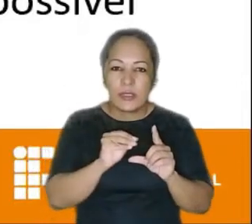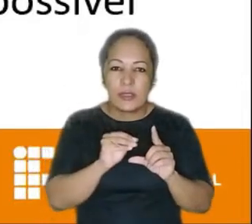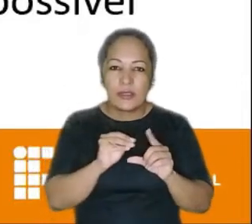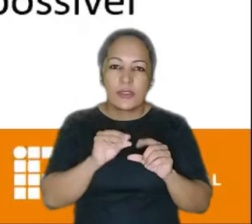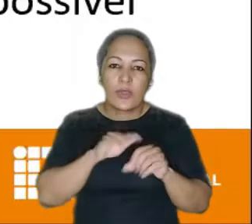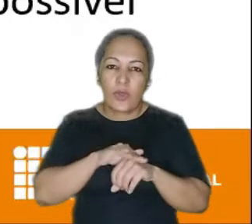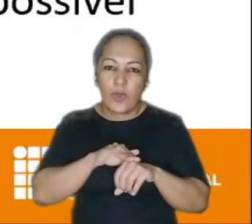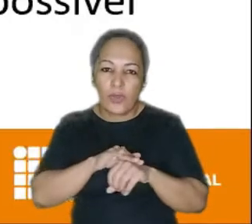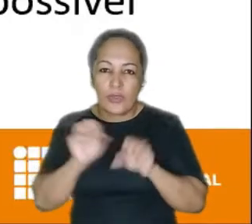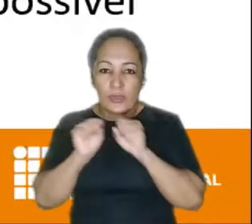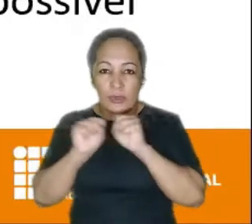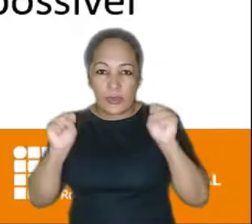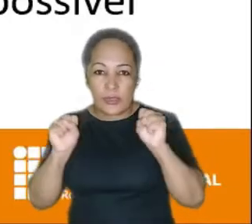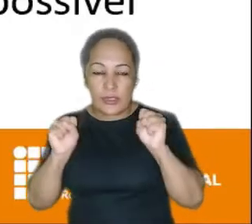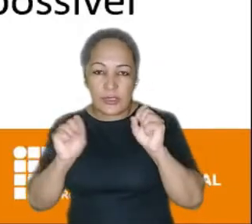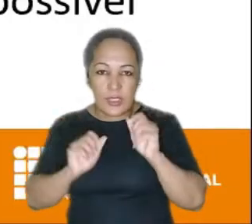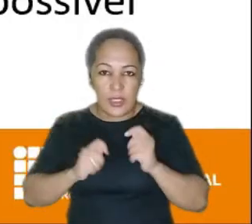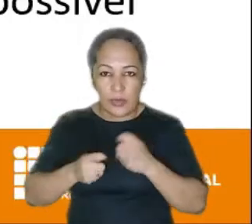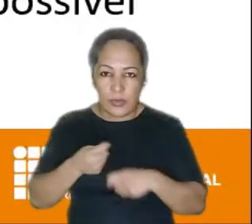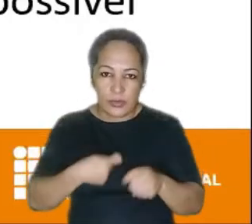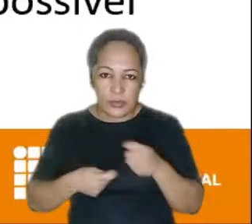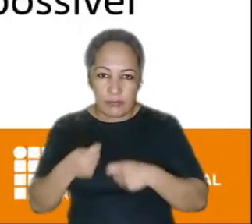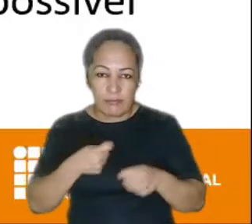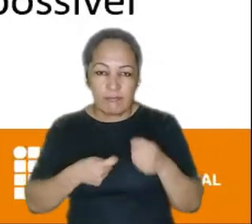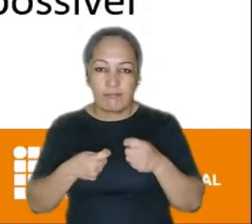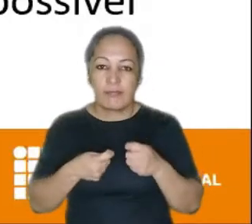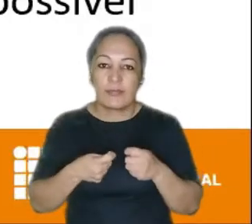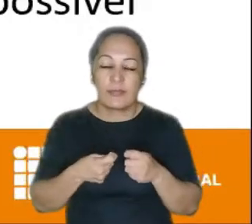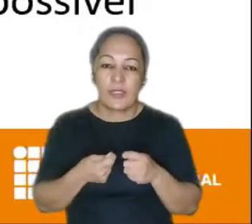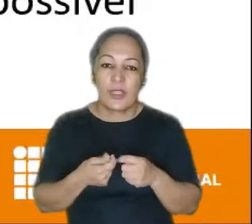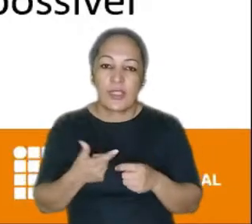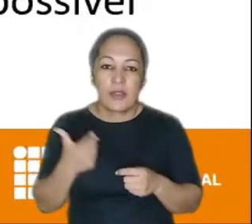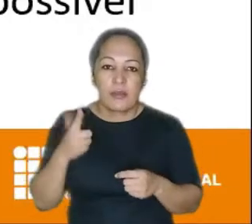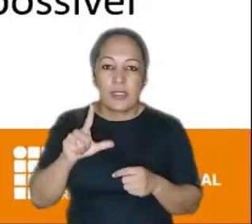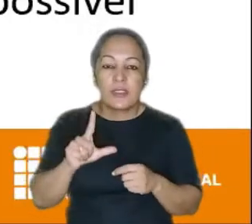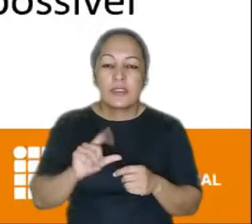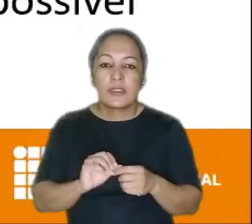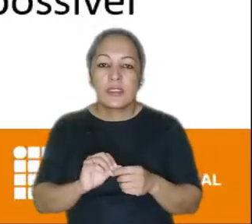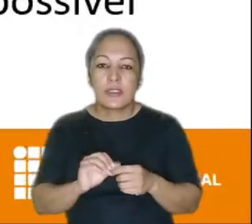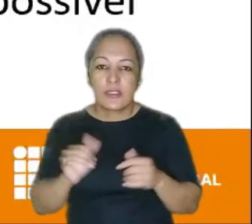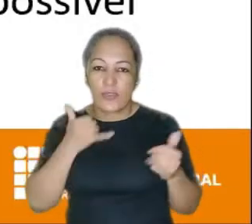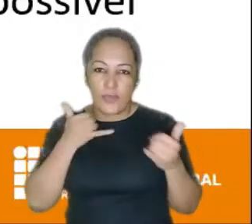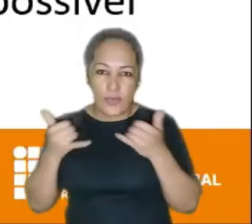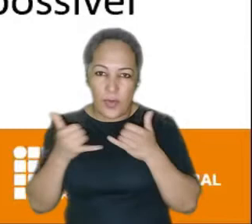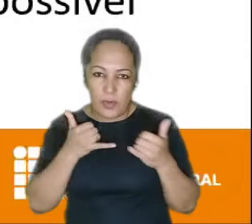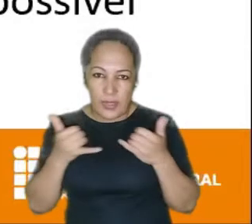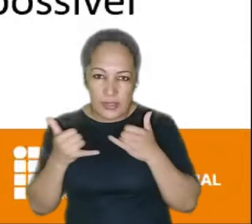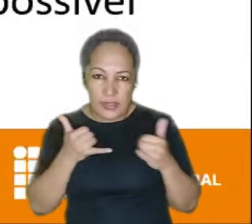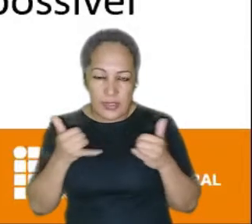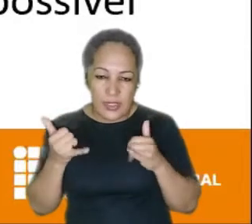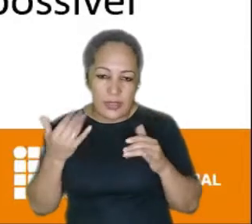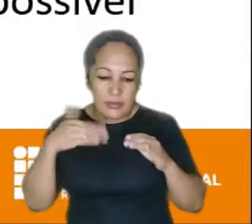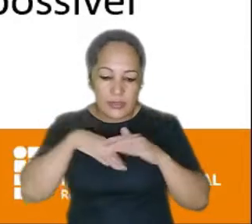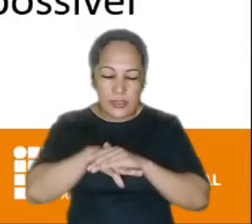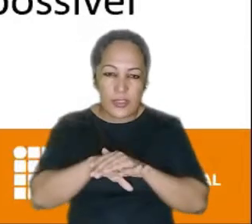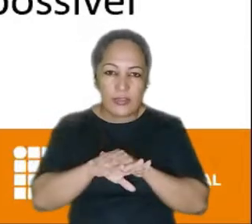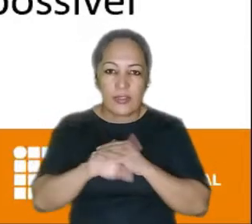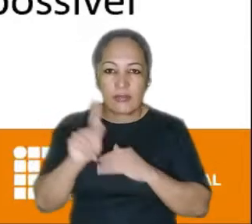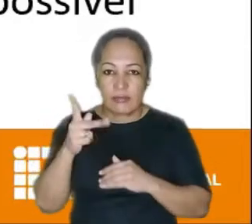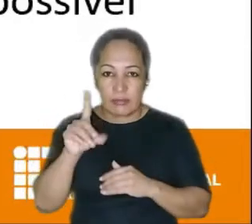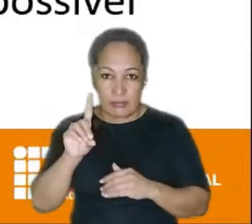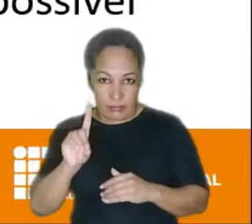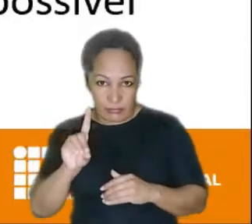operacional para que o sistema operacional mande esses dados serem salvos no HD do computador, tá?